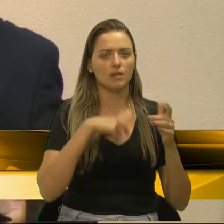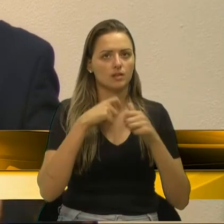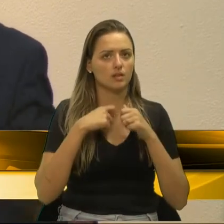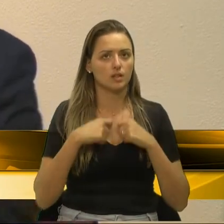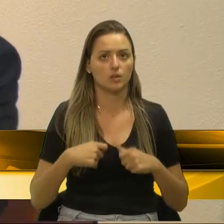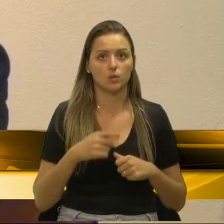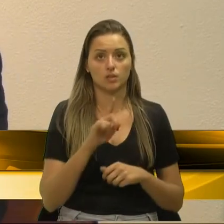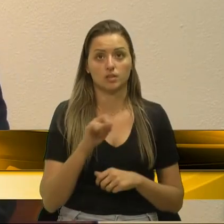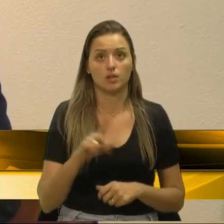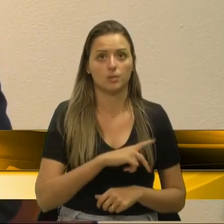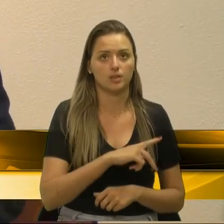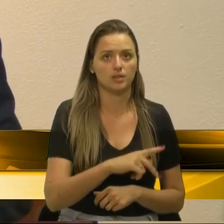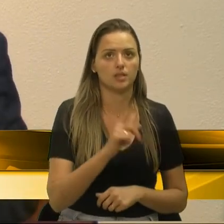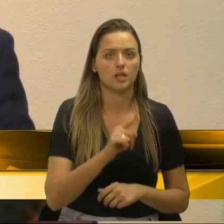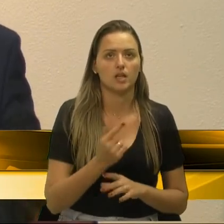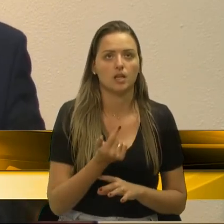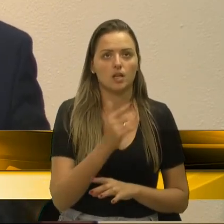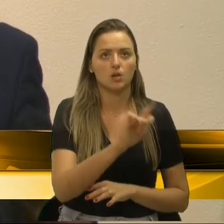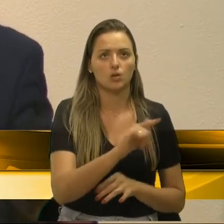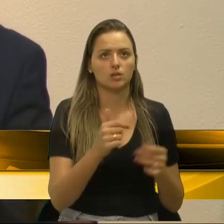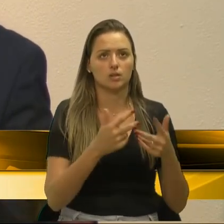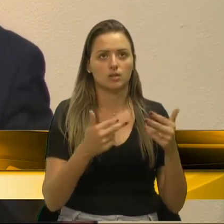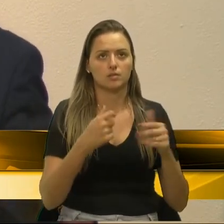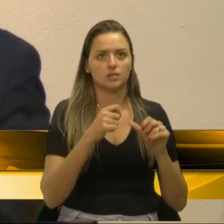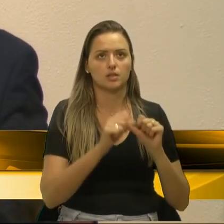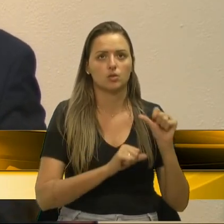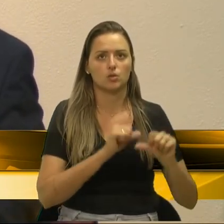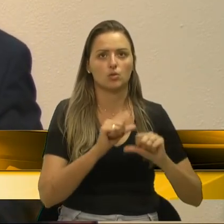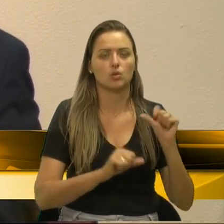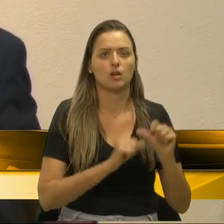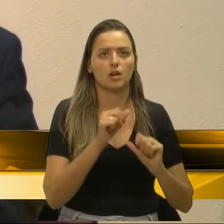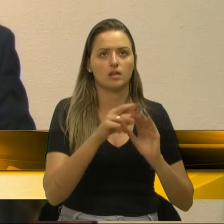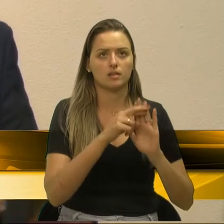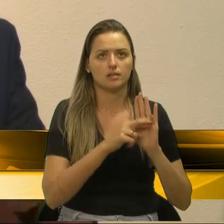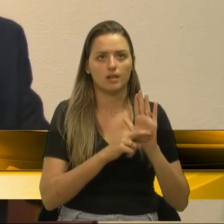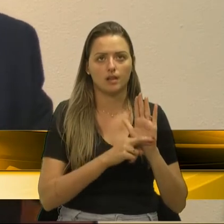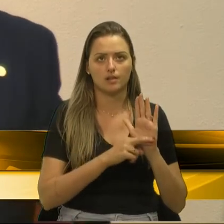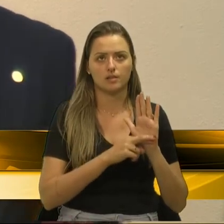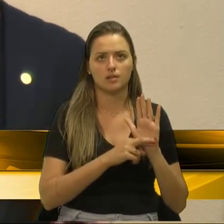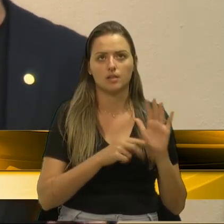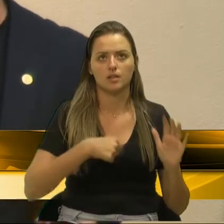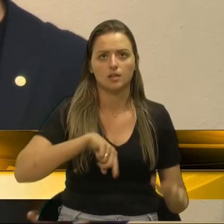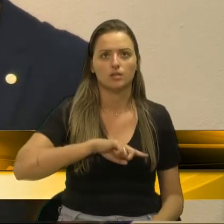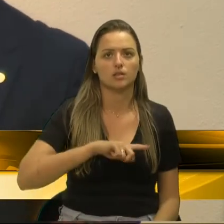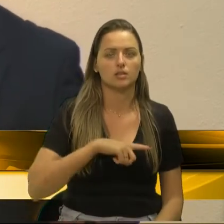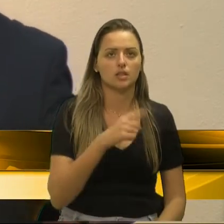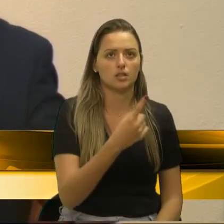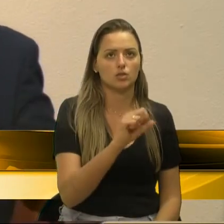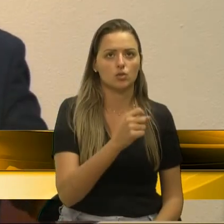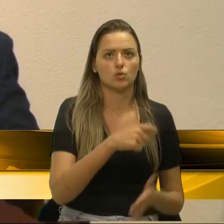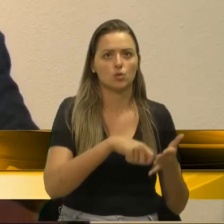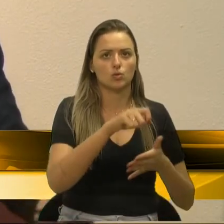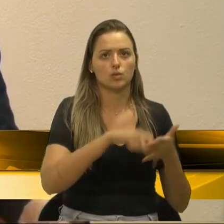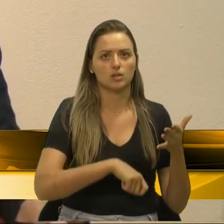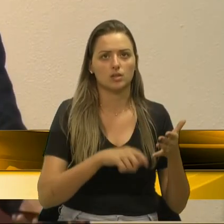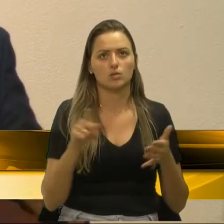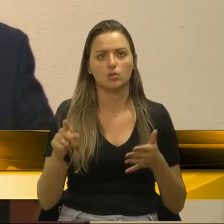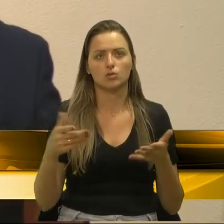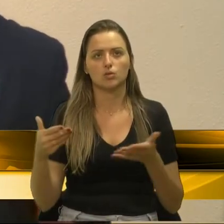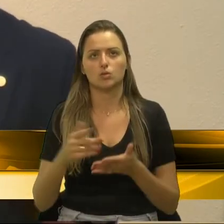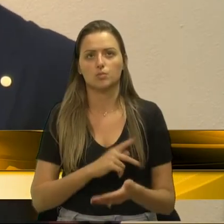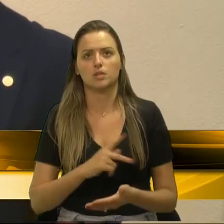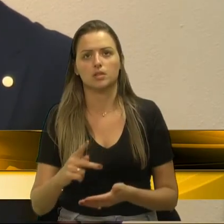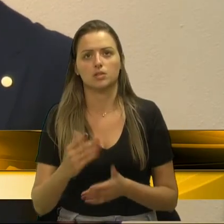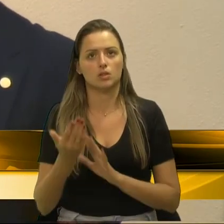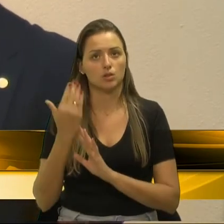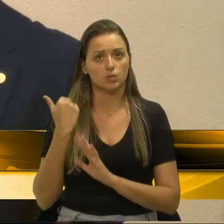presidente. Essa é uma outra situação que a gente tem que alterar, talvez, aqui no nosso regimento. Quer dizer, nós temos 18 assinaturas, uma delas é do atual presidente, que não